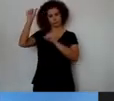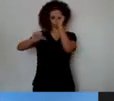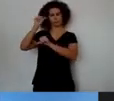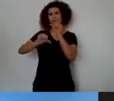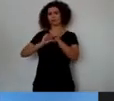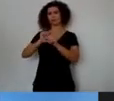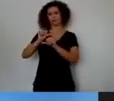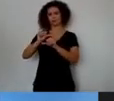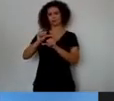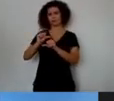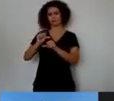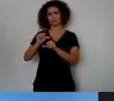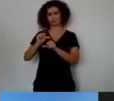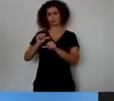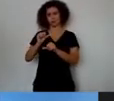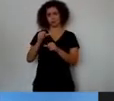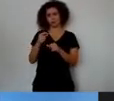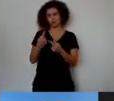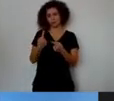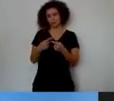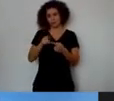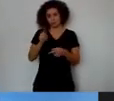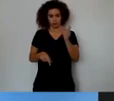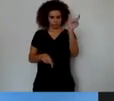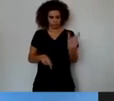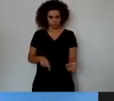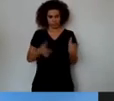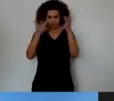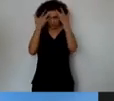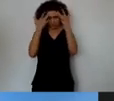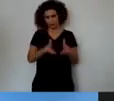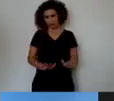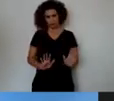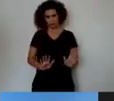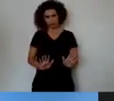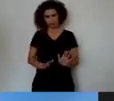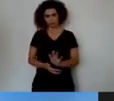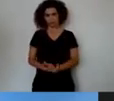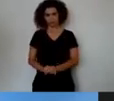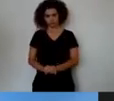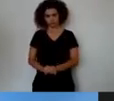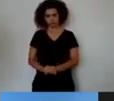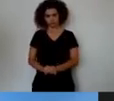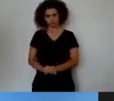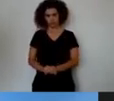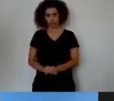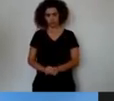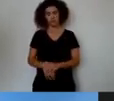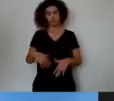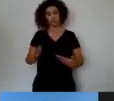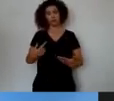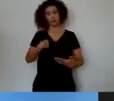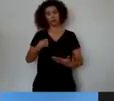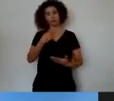gente... Pra gente fazer isso, é natural mesmo, né? Pensar dessa forma, é natural falar coisa como que ser preto, não sei o que, não sei o que. Então a gente precisa repensar isso, né?